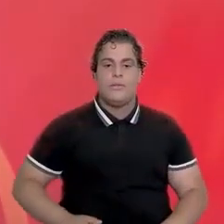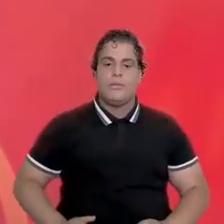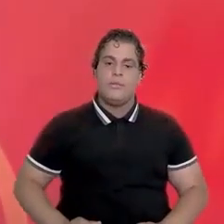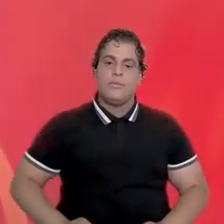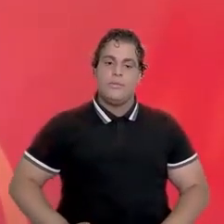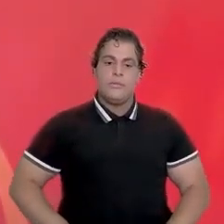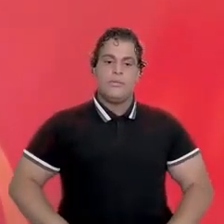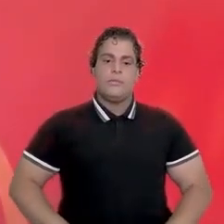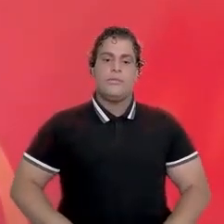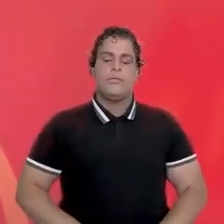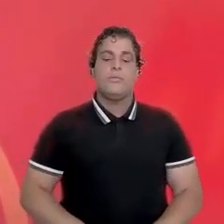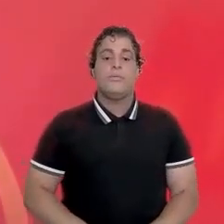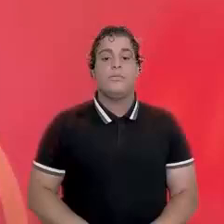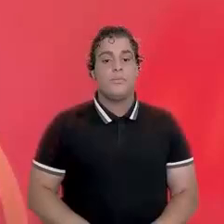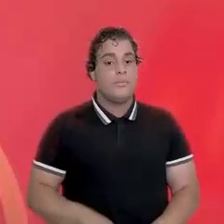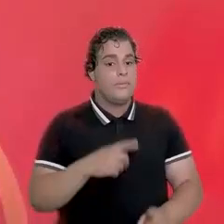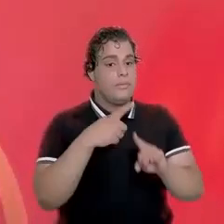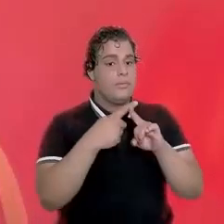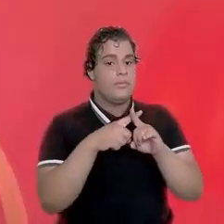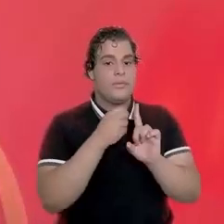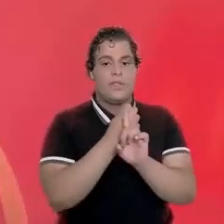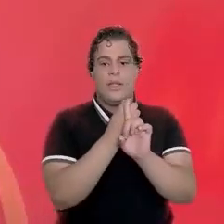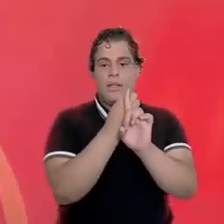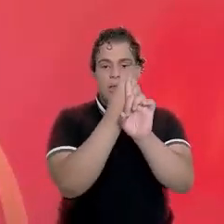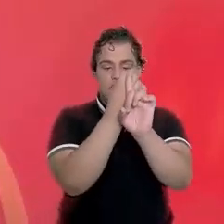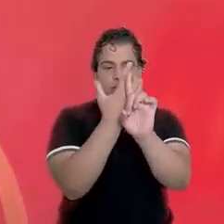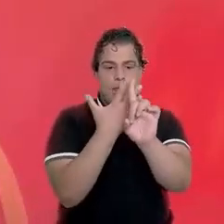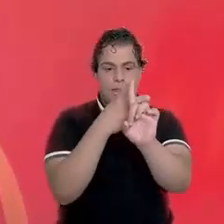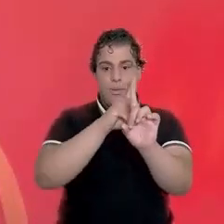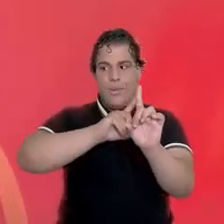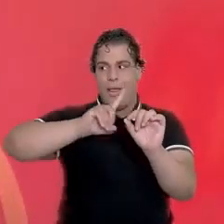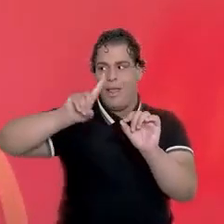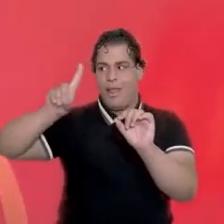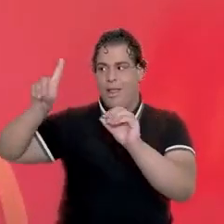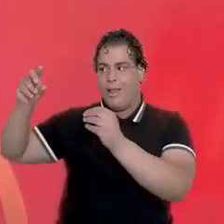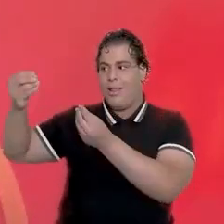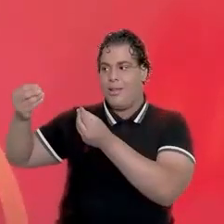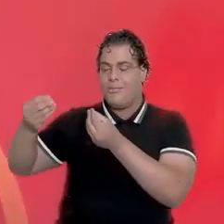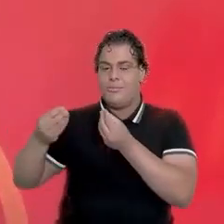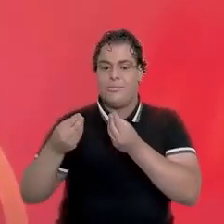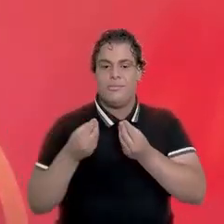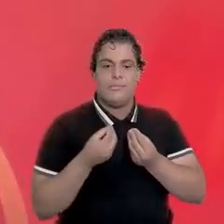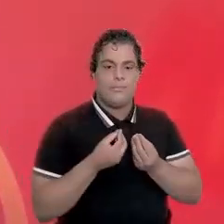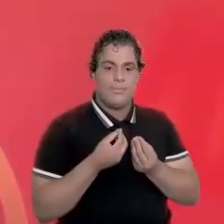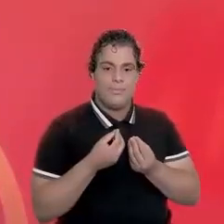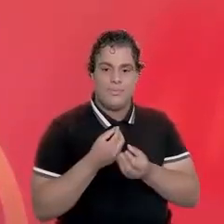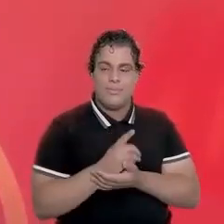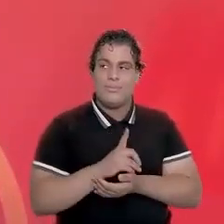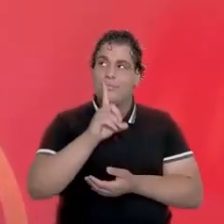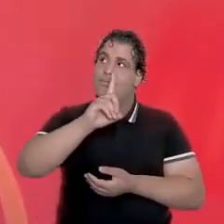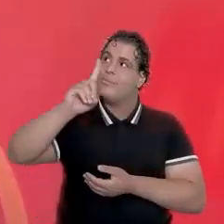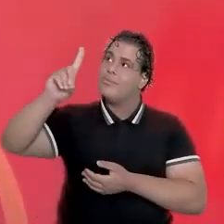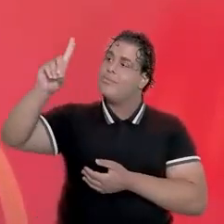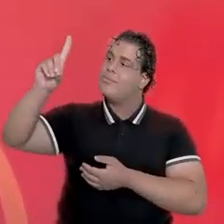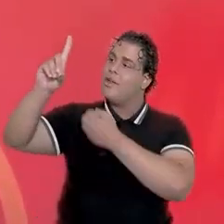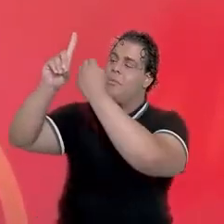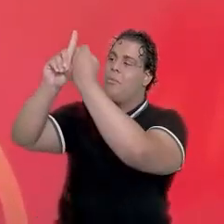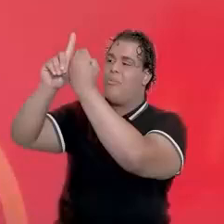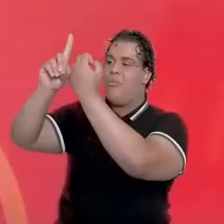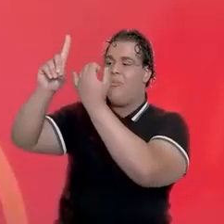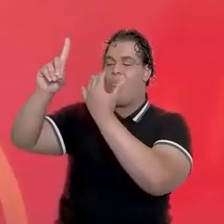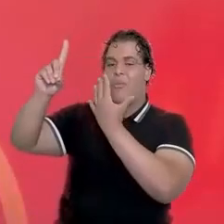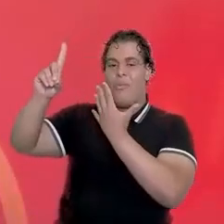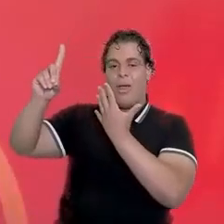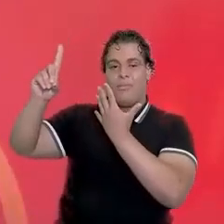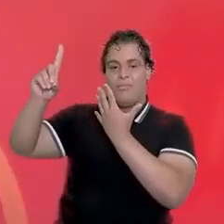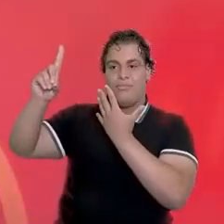a inspiração é Deus que nos dá. Essa inspiração vai para